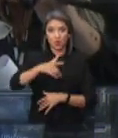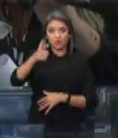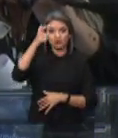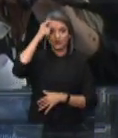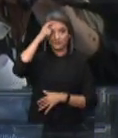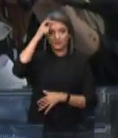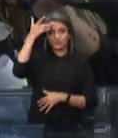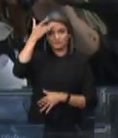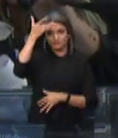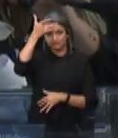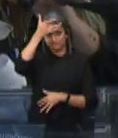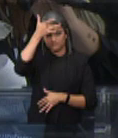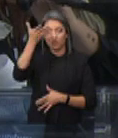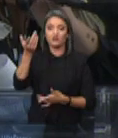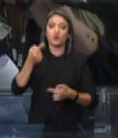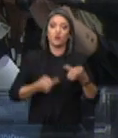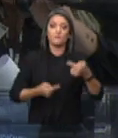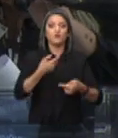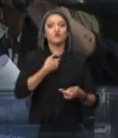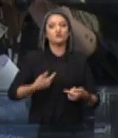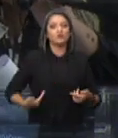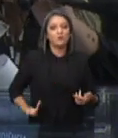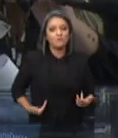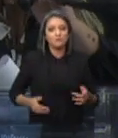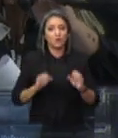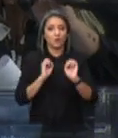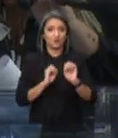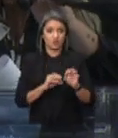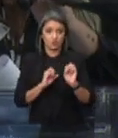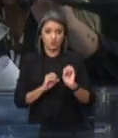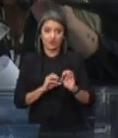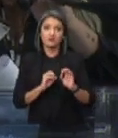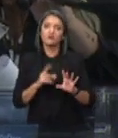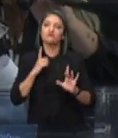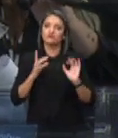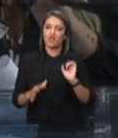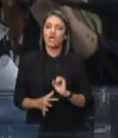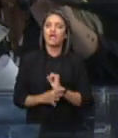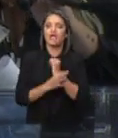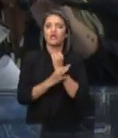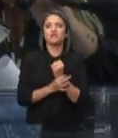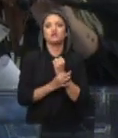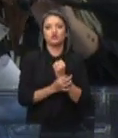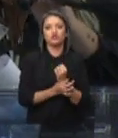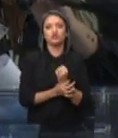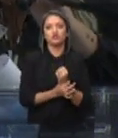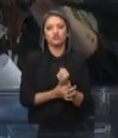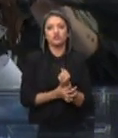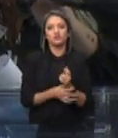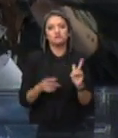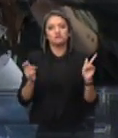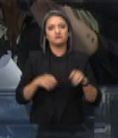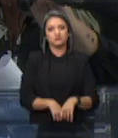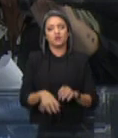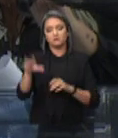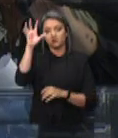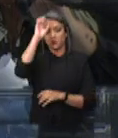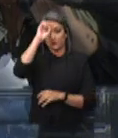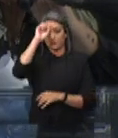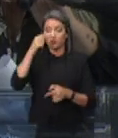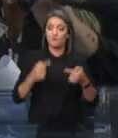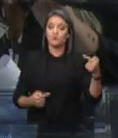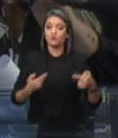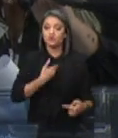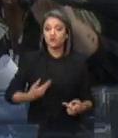uma política pública de educação Obrigada que Garanta condições para o aprendizado uma política pública de trabalho